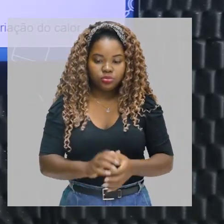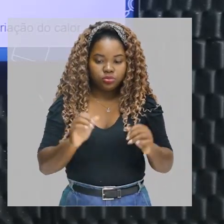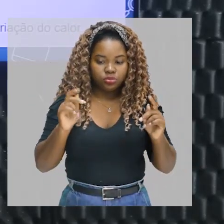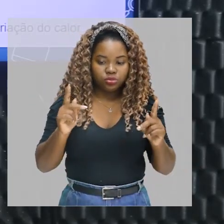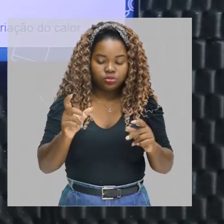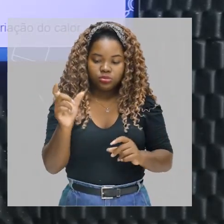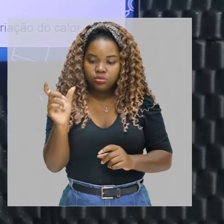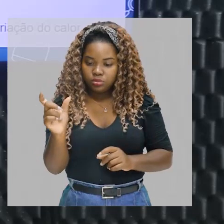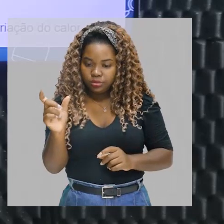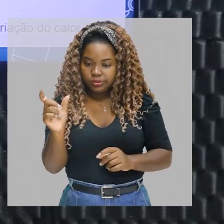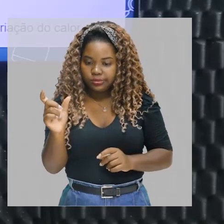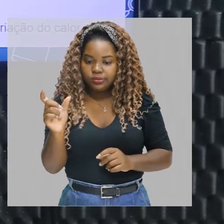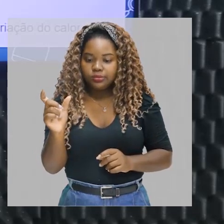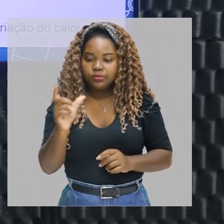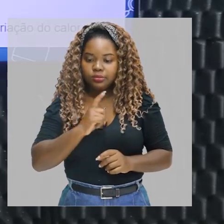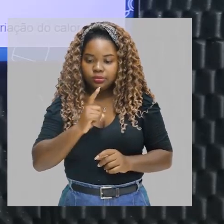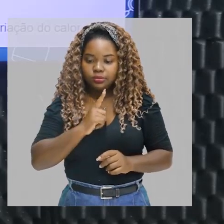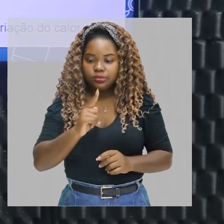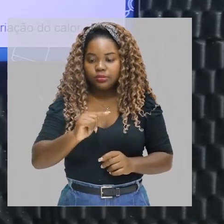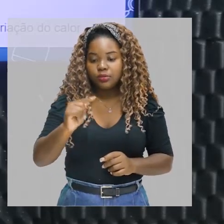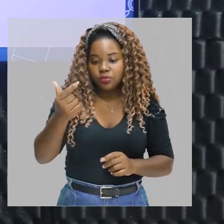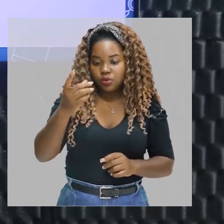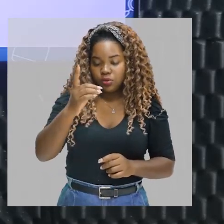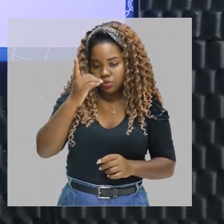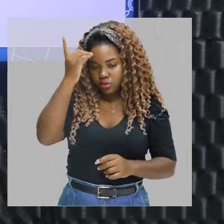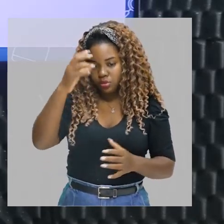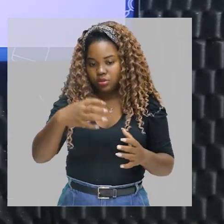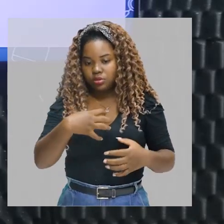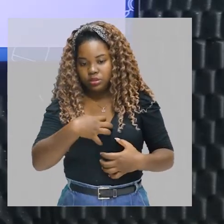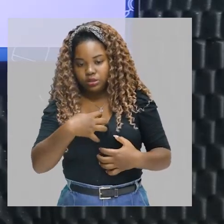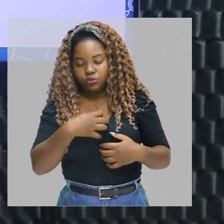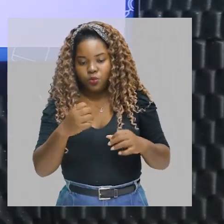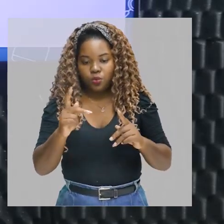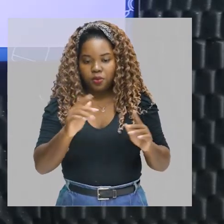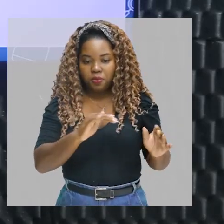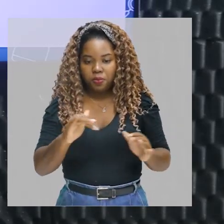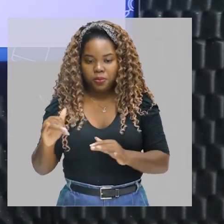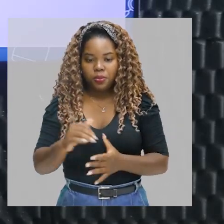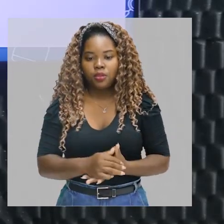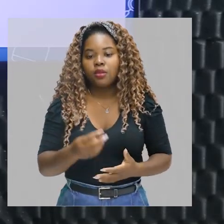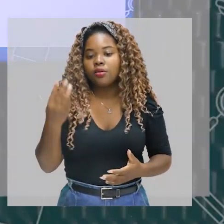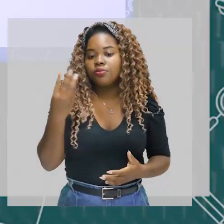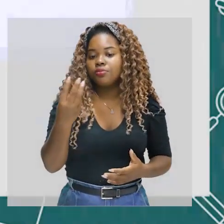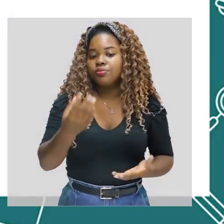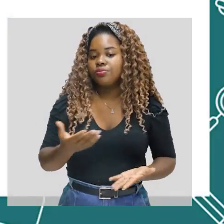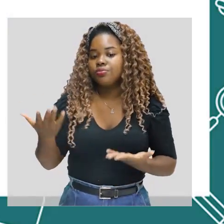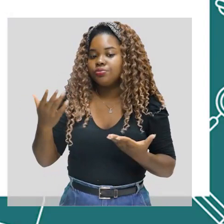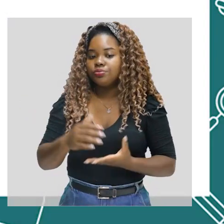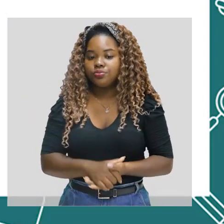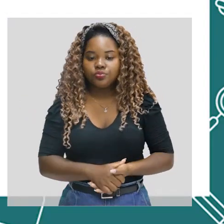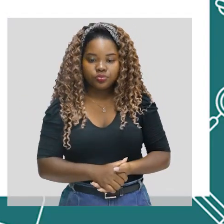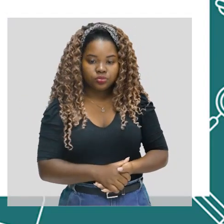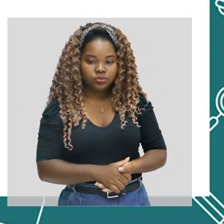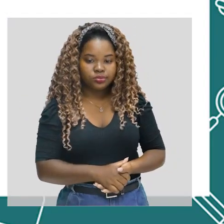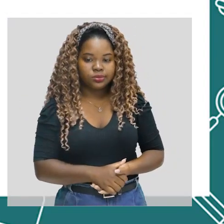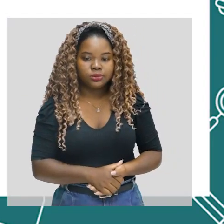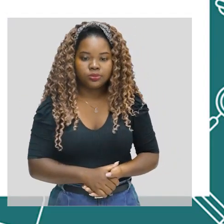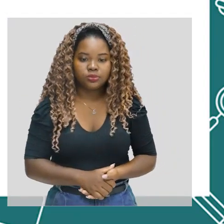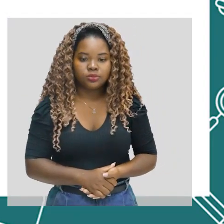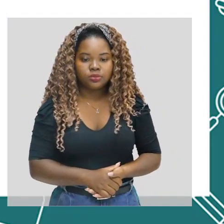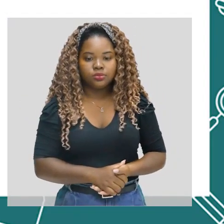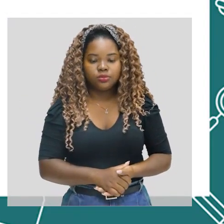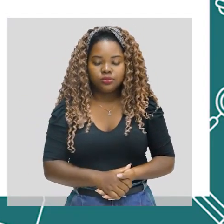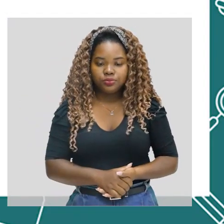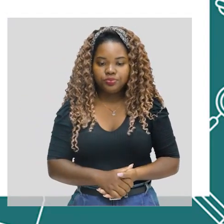essa palavra natureza ela já está trazendo uma outra ideia para cá, certo? Por exemplo, 3. João é de natureza